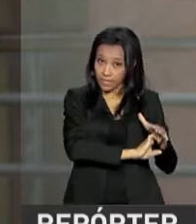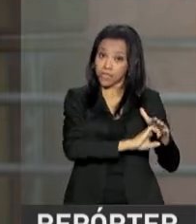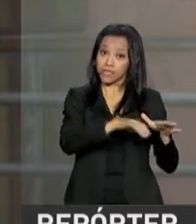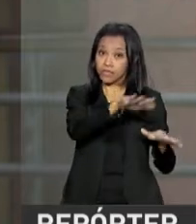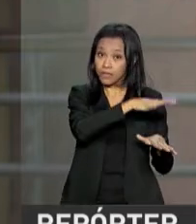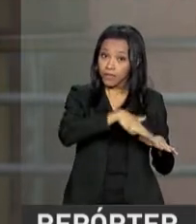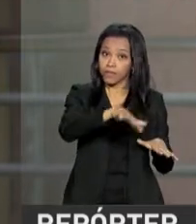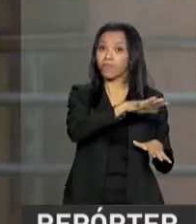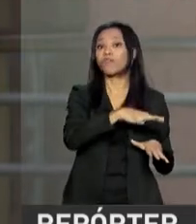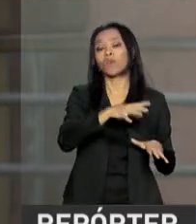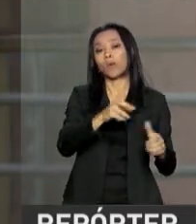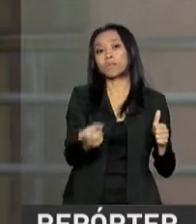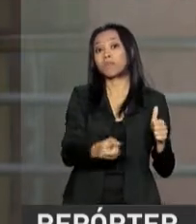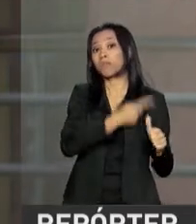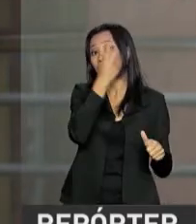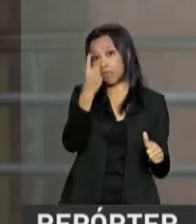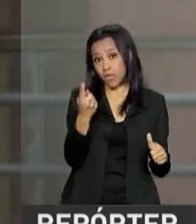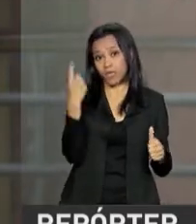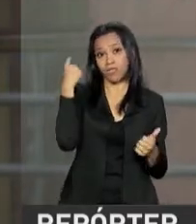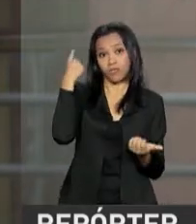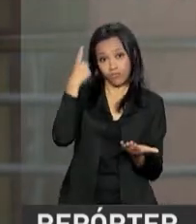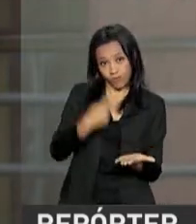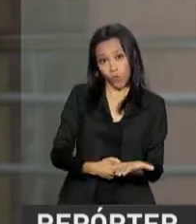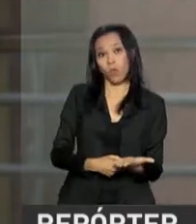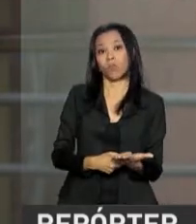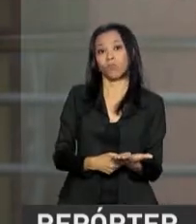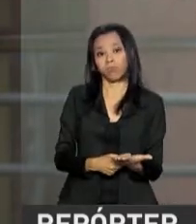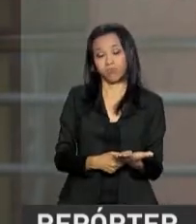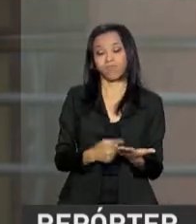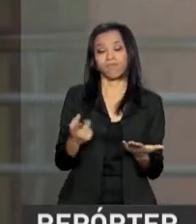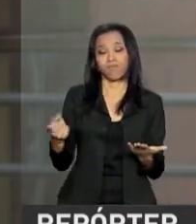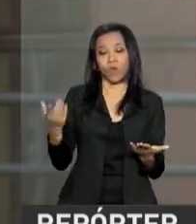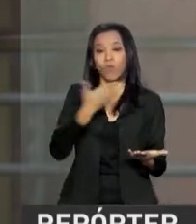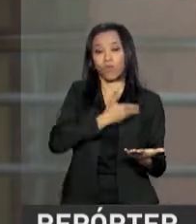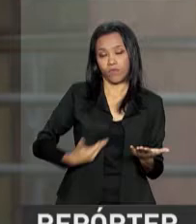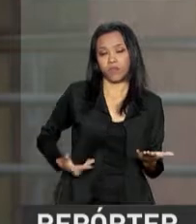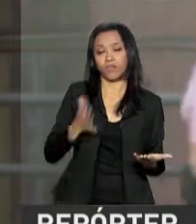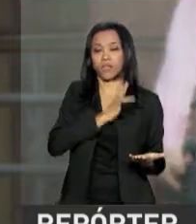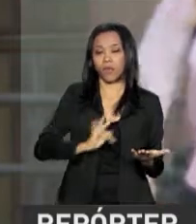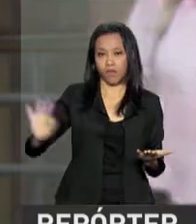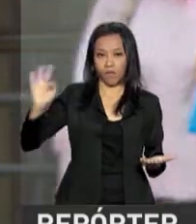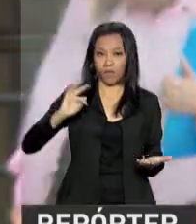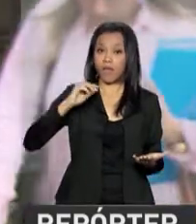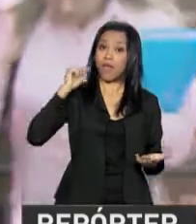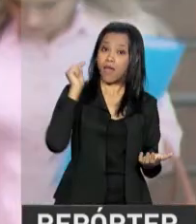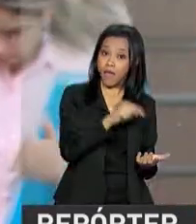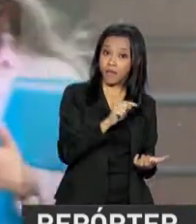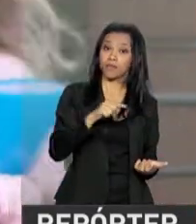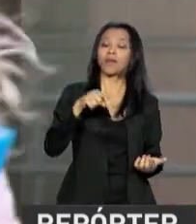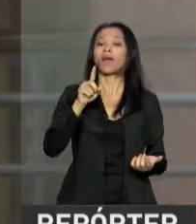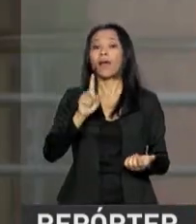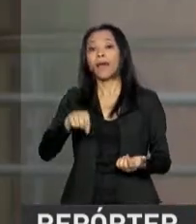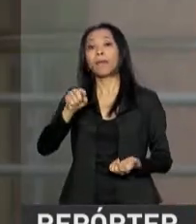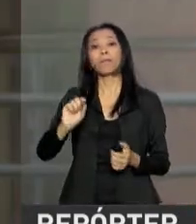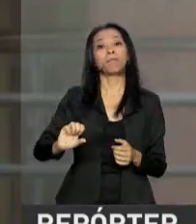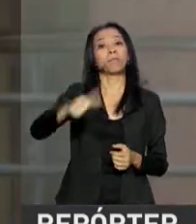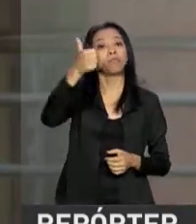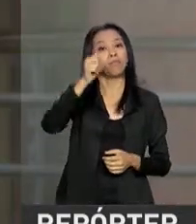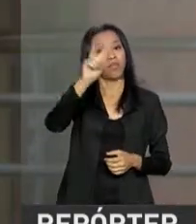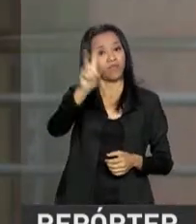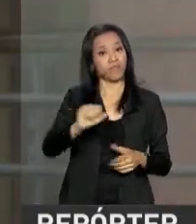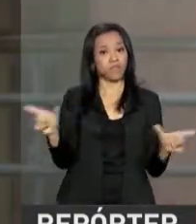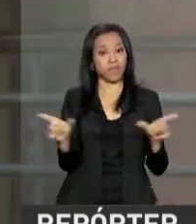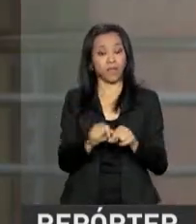a conseguir fechar acordos com todos os órgãos de investigação do governo federal esta é a primeira vez que a advocacia geral